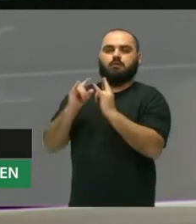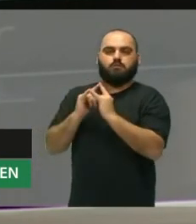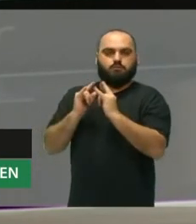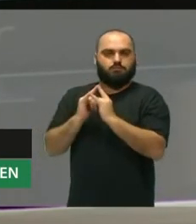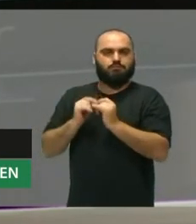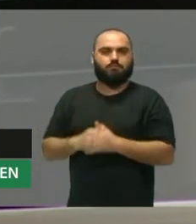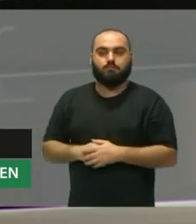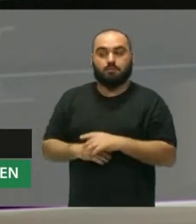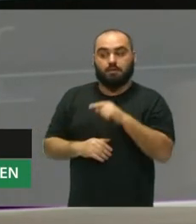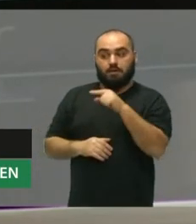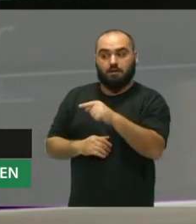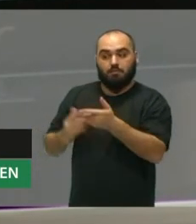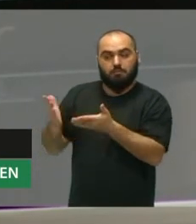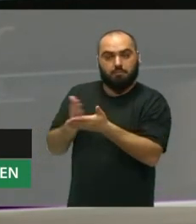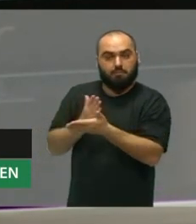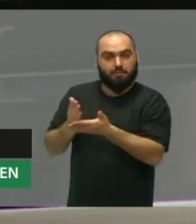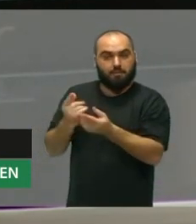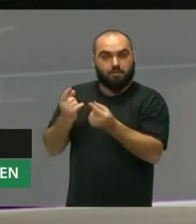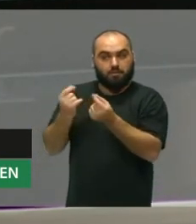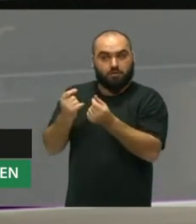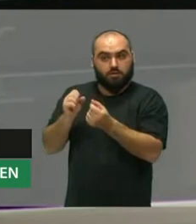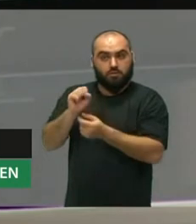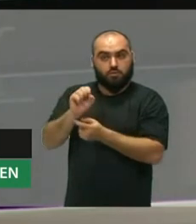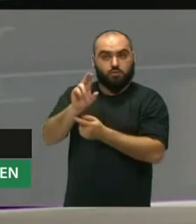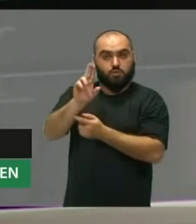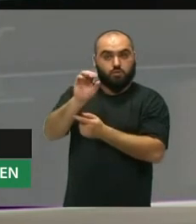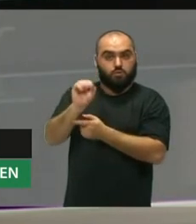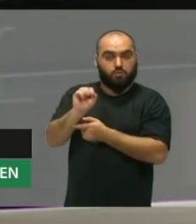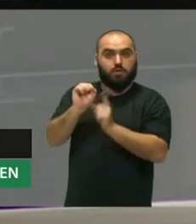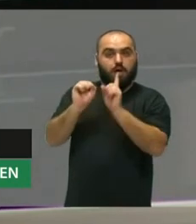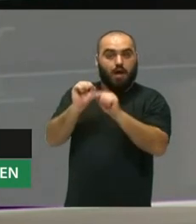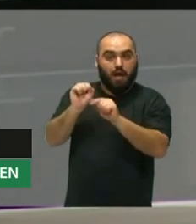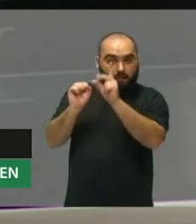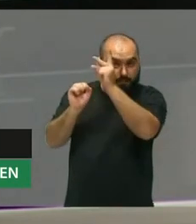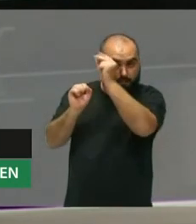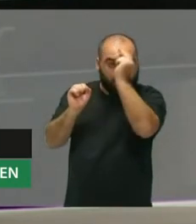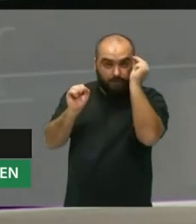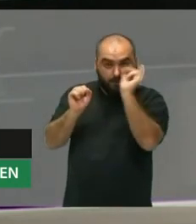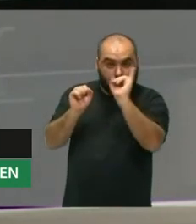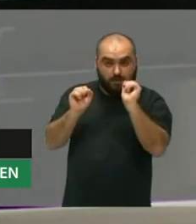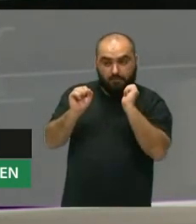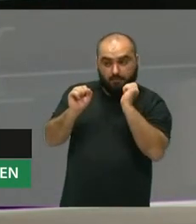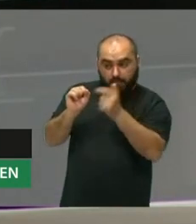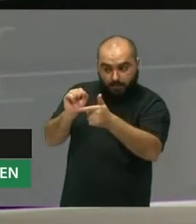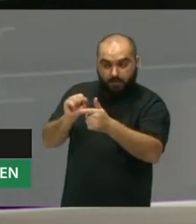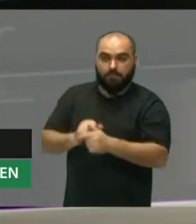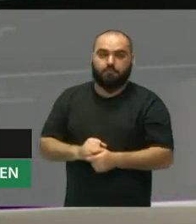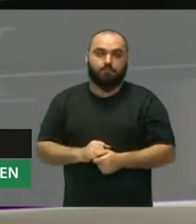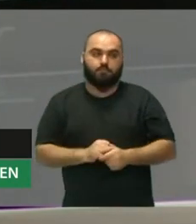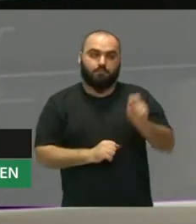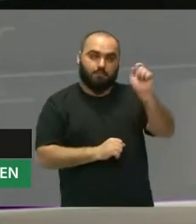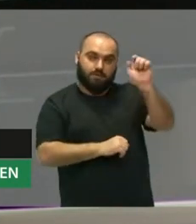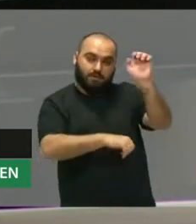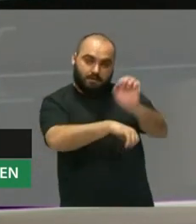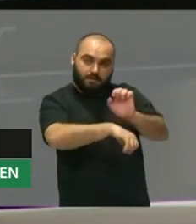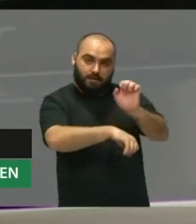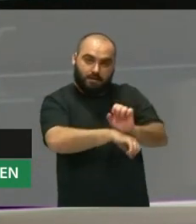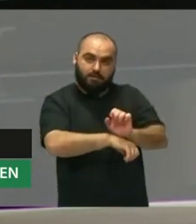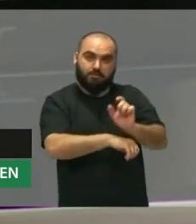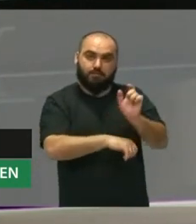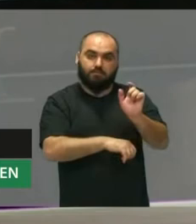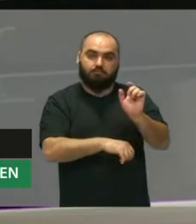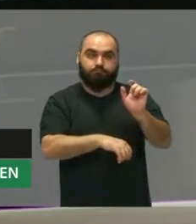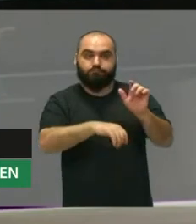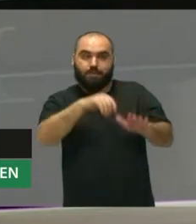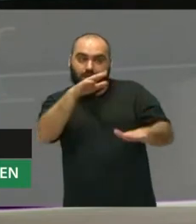onde parte do recurso SUS é repassado pela prefeitura, parte é repassado pelo Estado, e nem sempre a